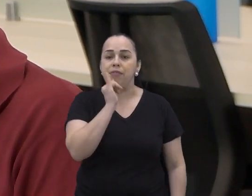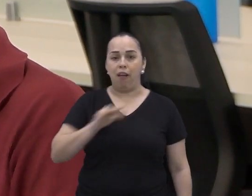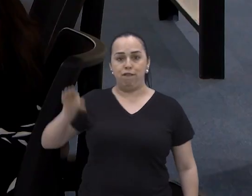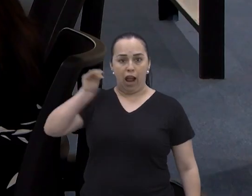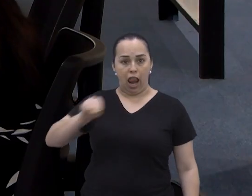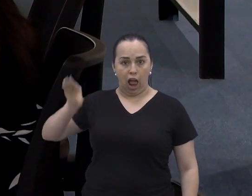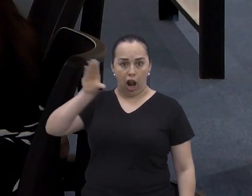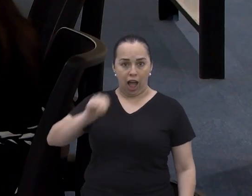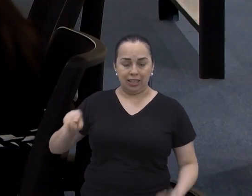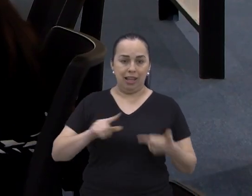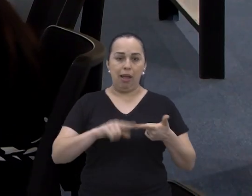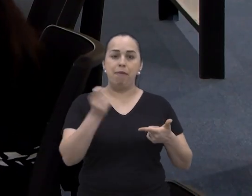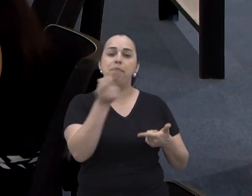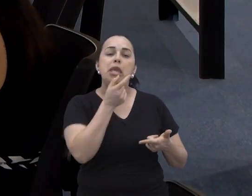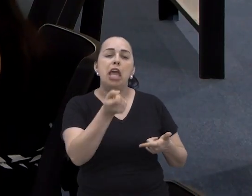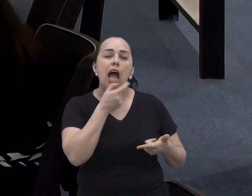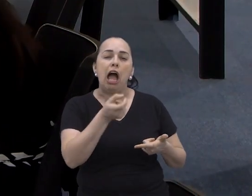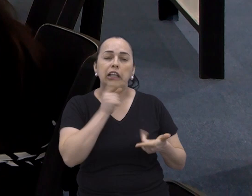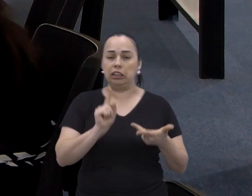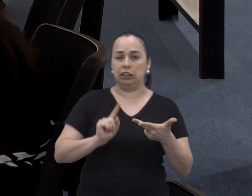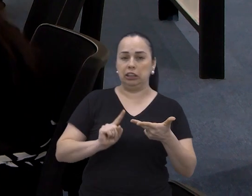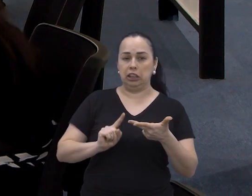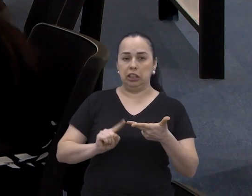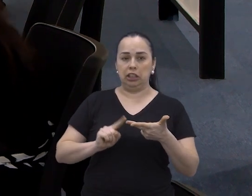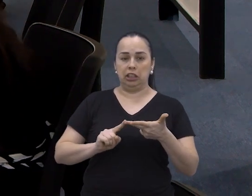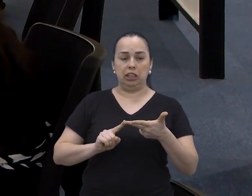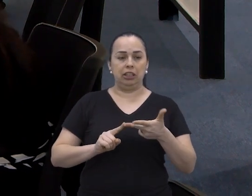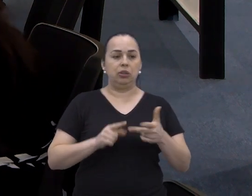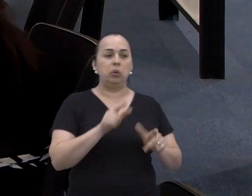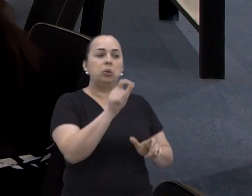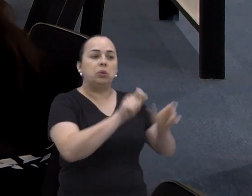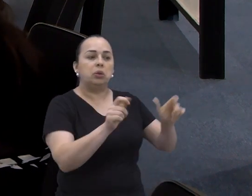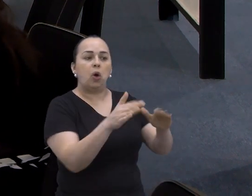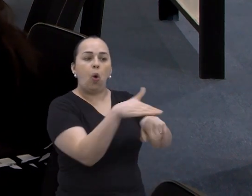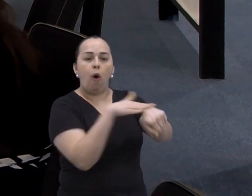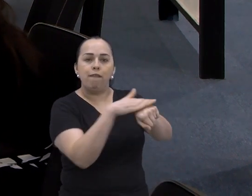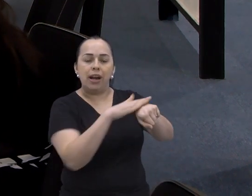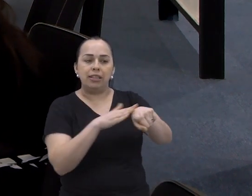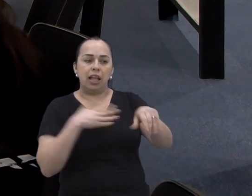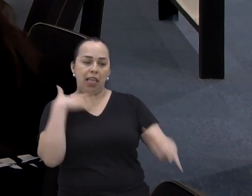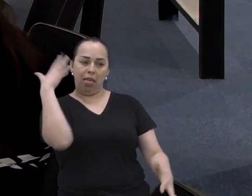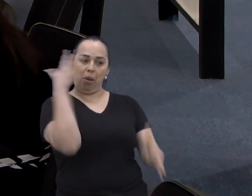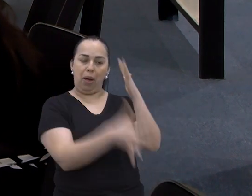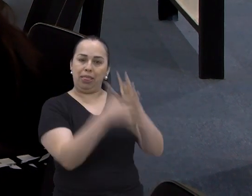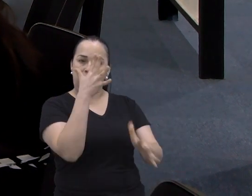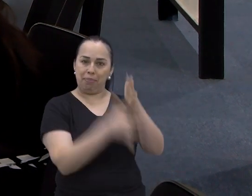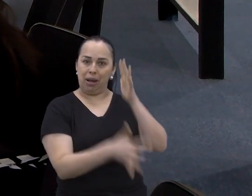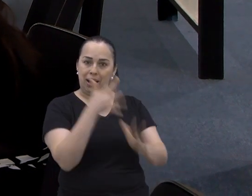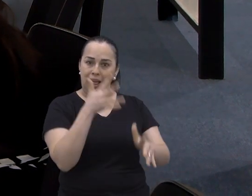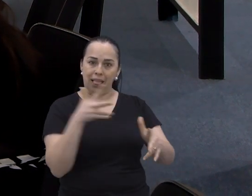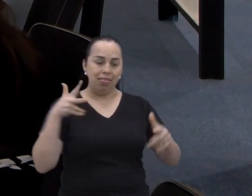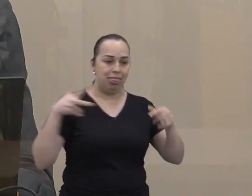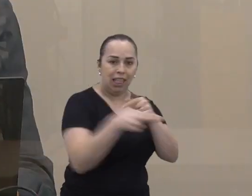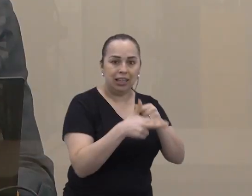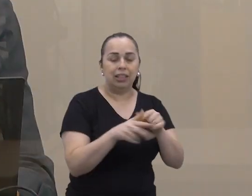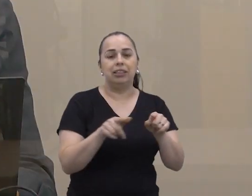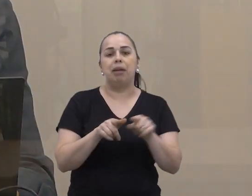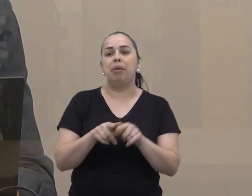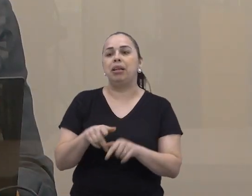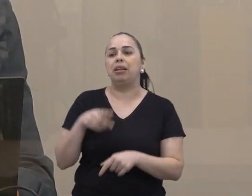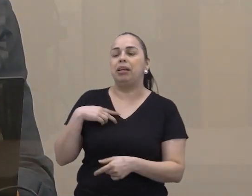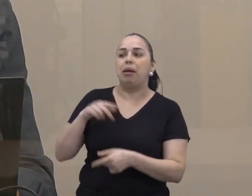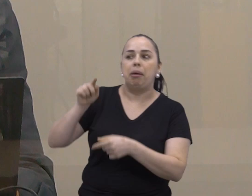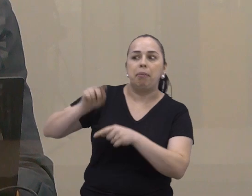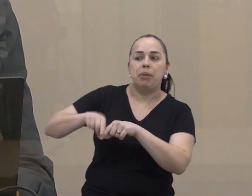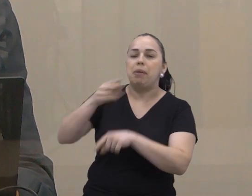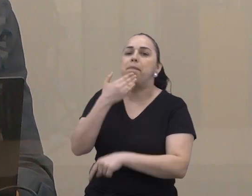incomodar, como falar alto, fazer piadas fora de hora, se intrometer em assuntos e demandas alheias e até